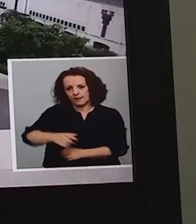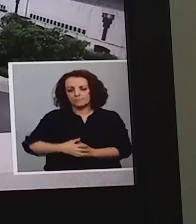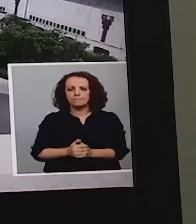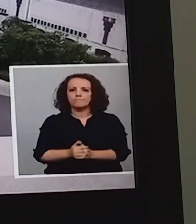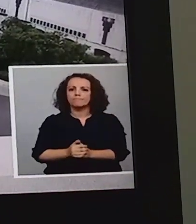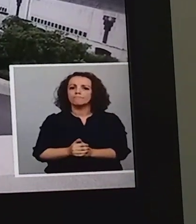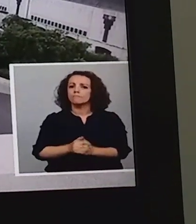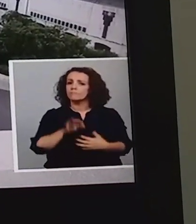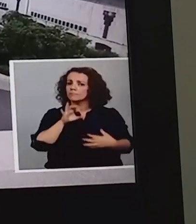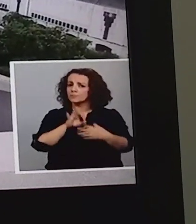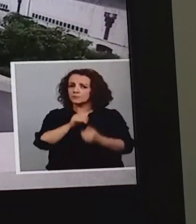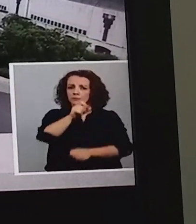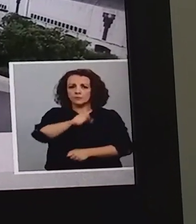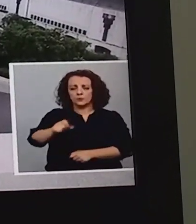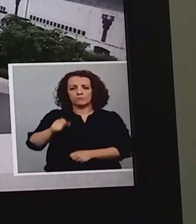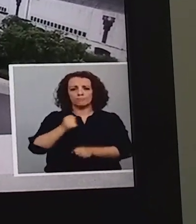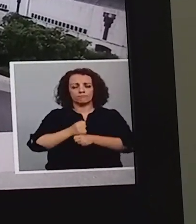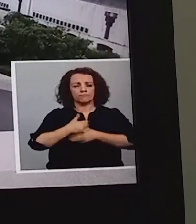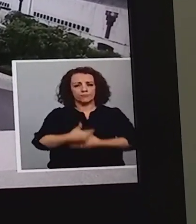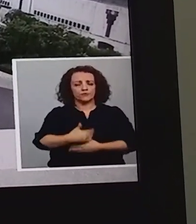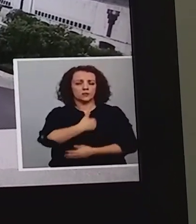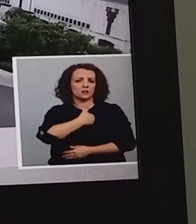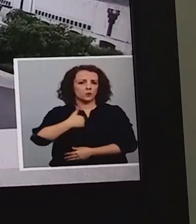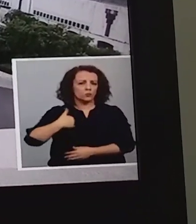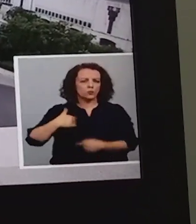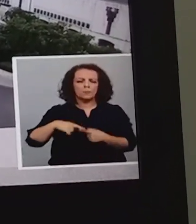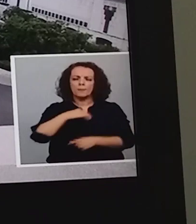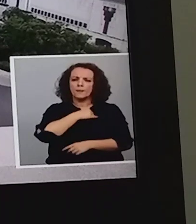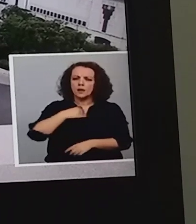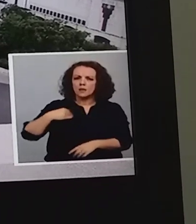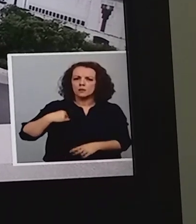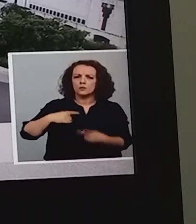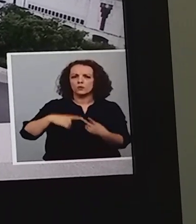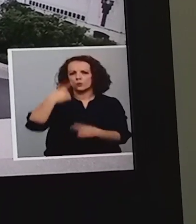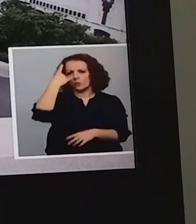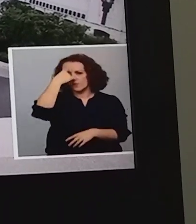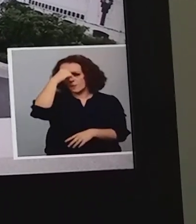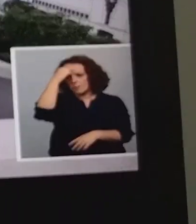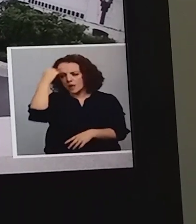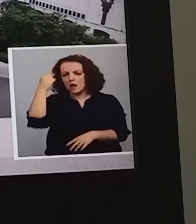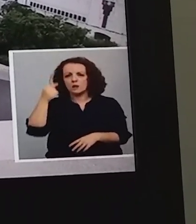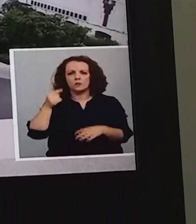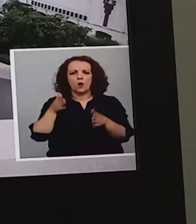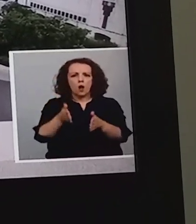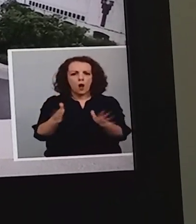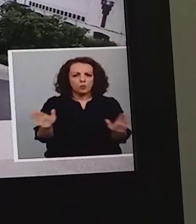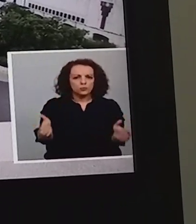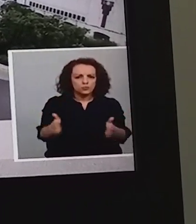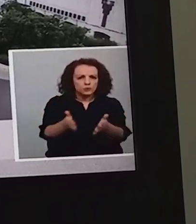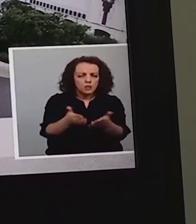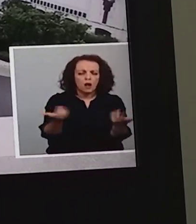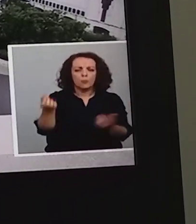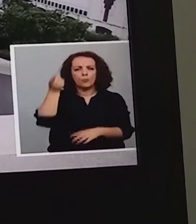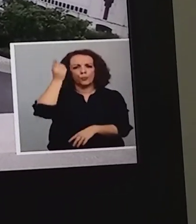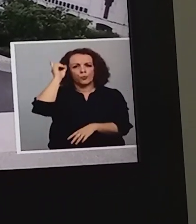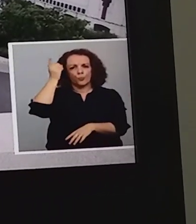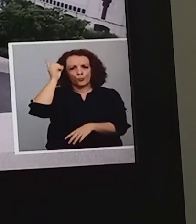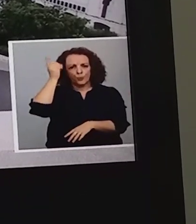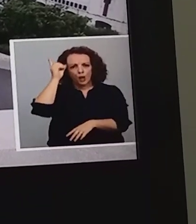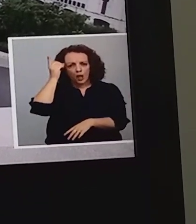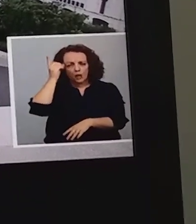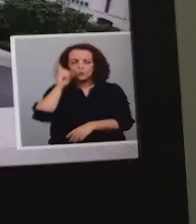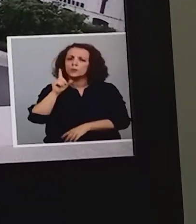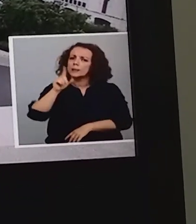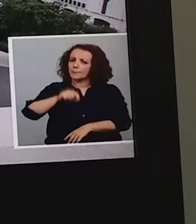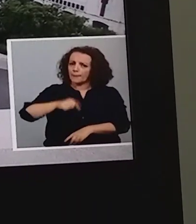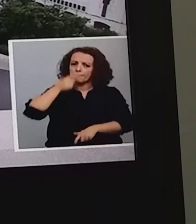Profissionais de saúde, médicos, enfermeiros e assistentes operacionais, bombeiros e